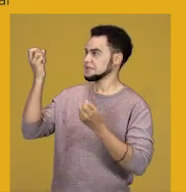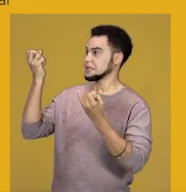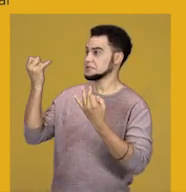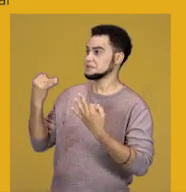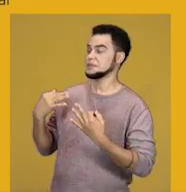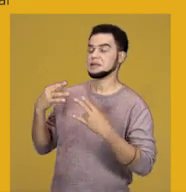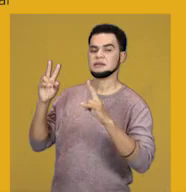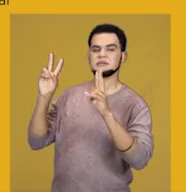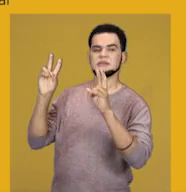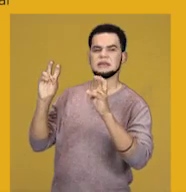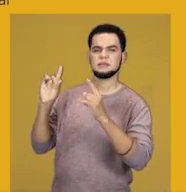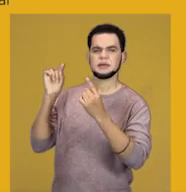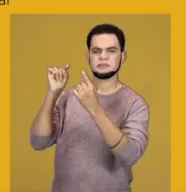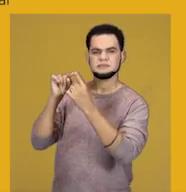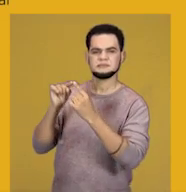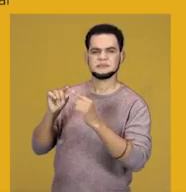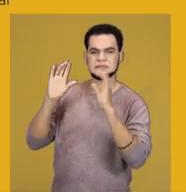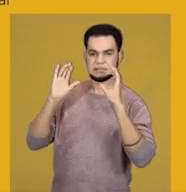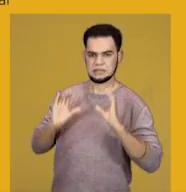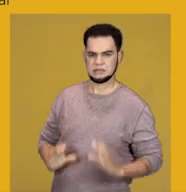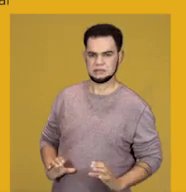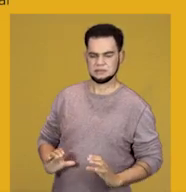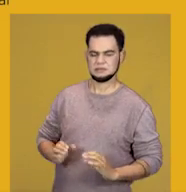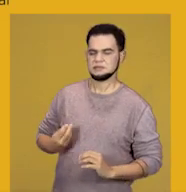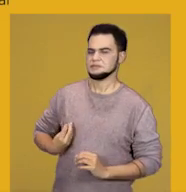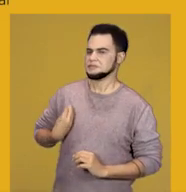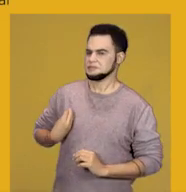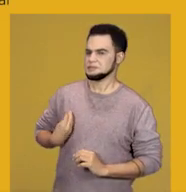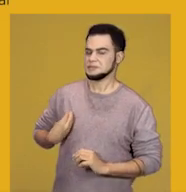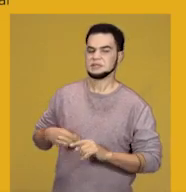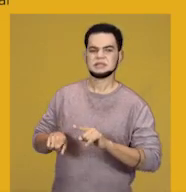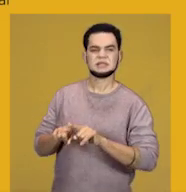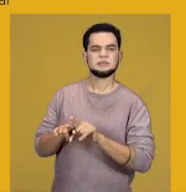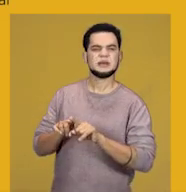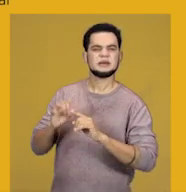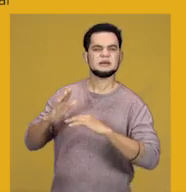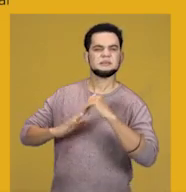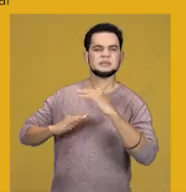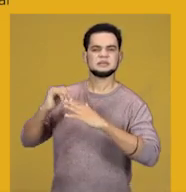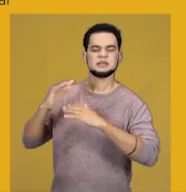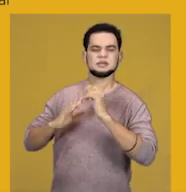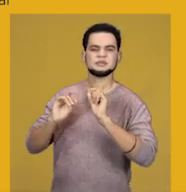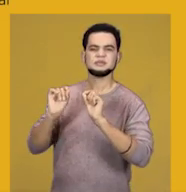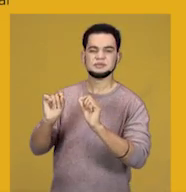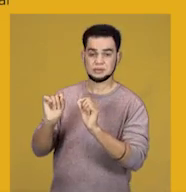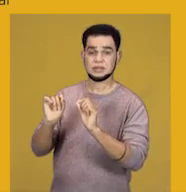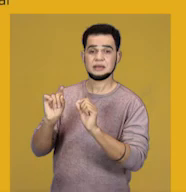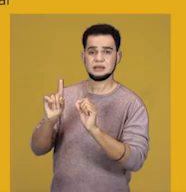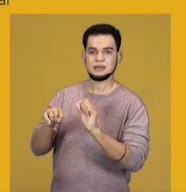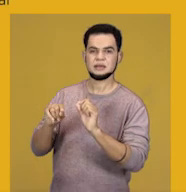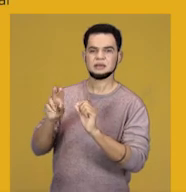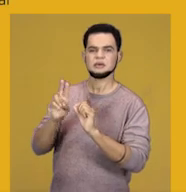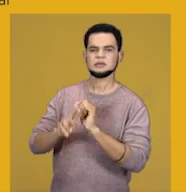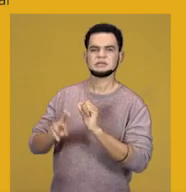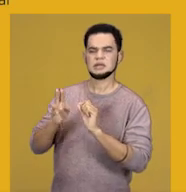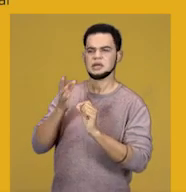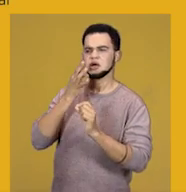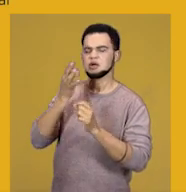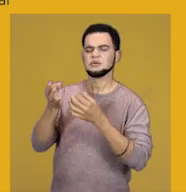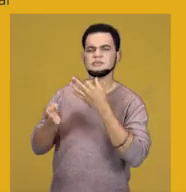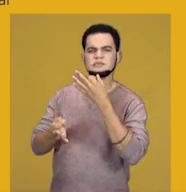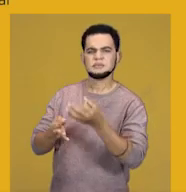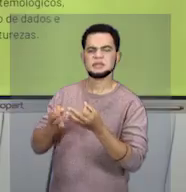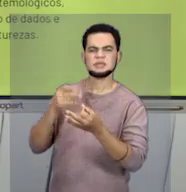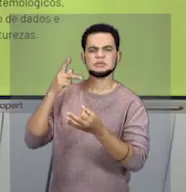com cidadania e participação. E a habilidade é justamente essa, né? Trabalhar com argumentos relativos a processos